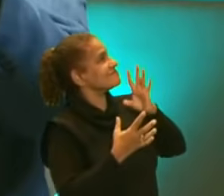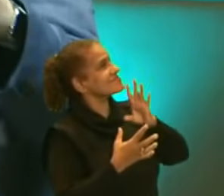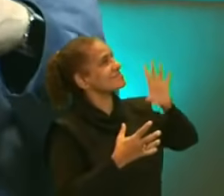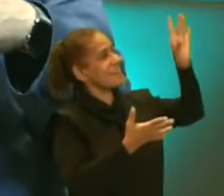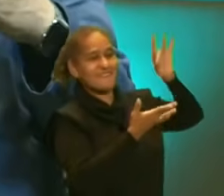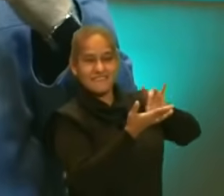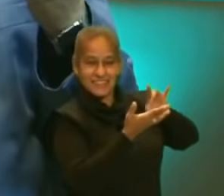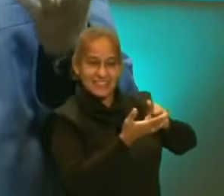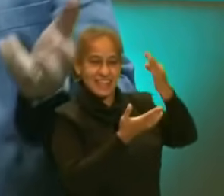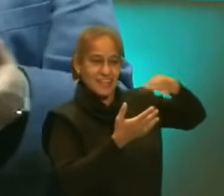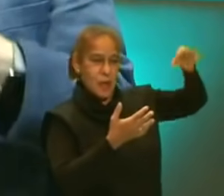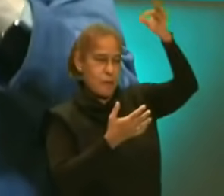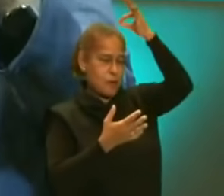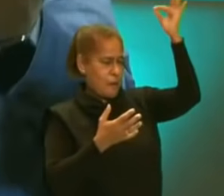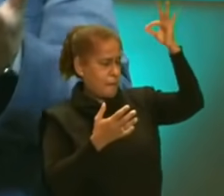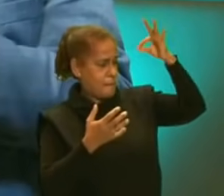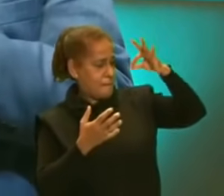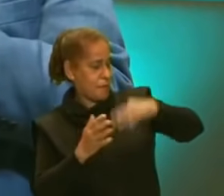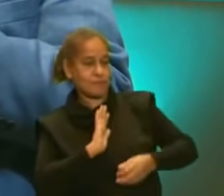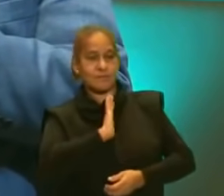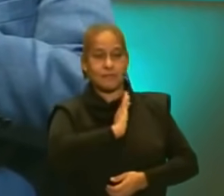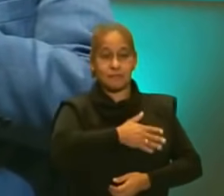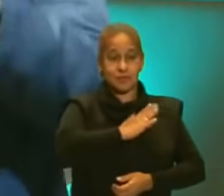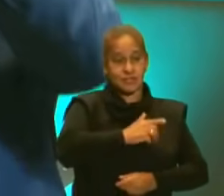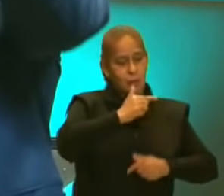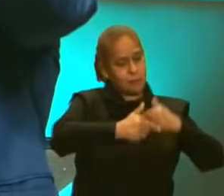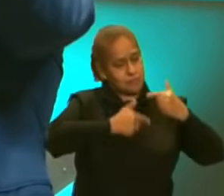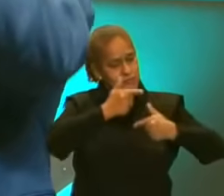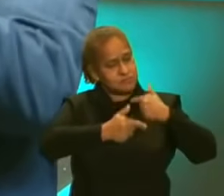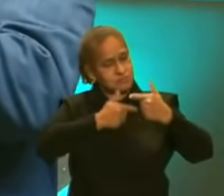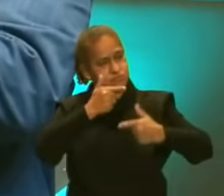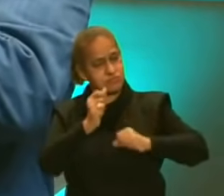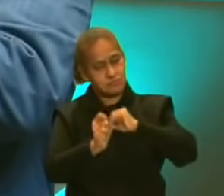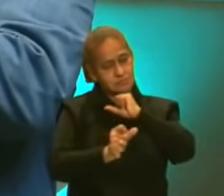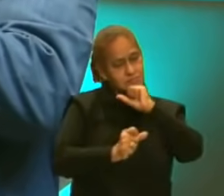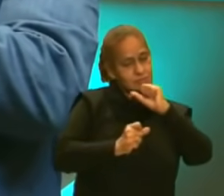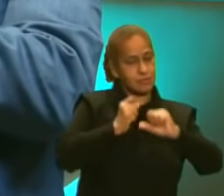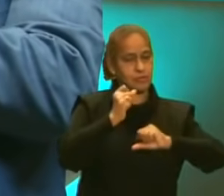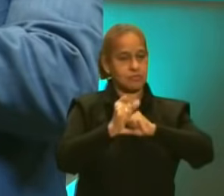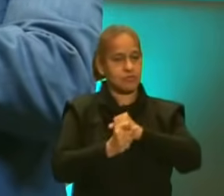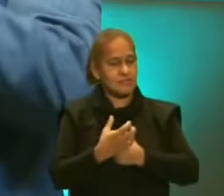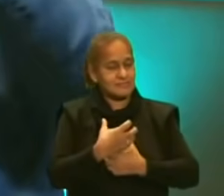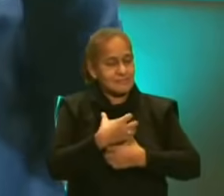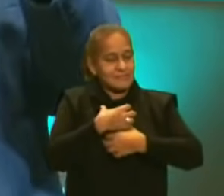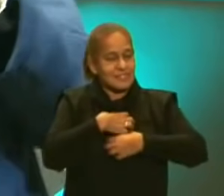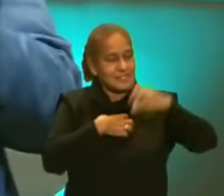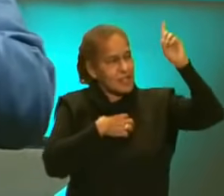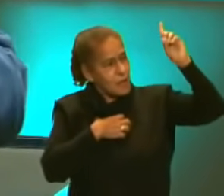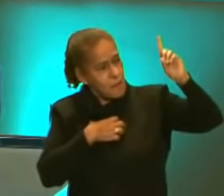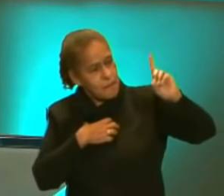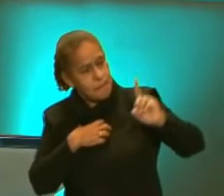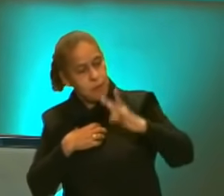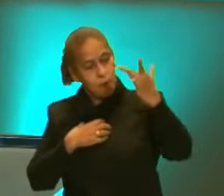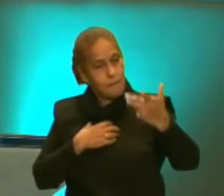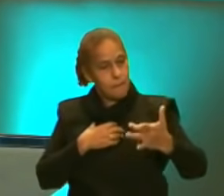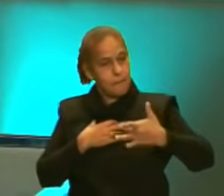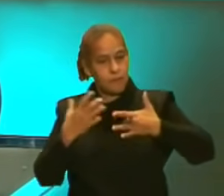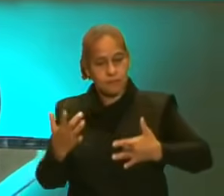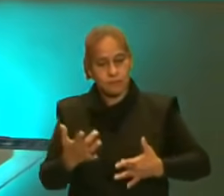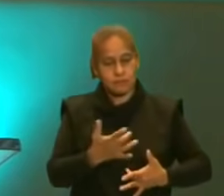E o Espírito de Deus começou a trabalhar na vida dele. E ele sentia a presença de Deus, o toque do Espírito.